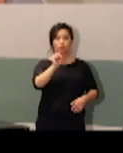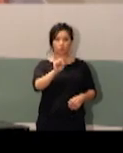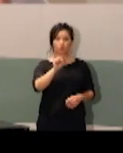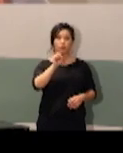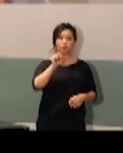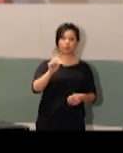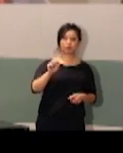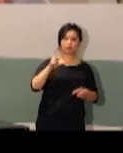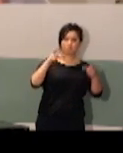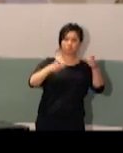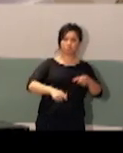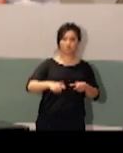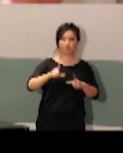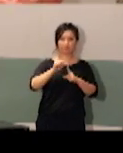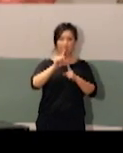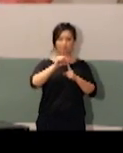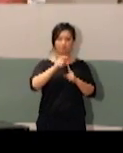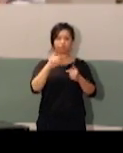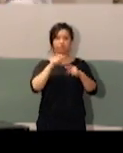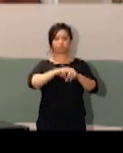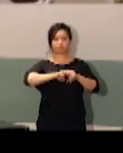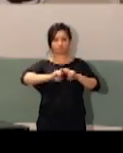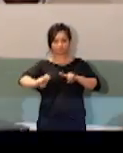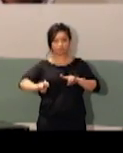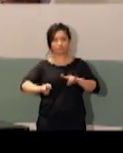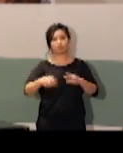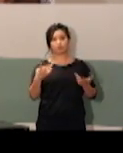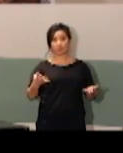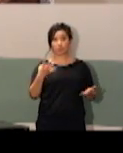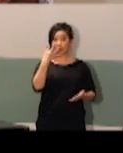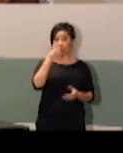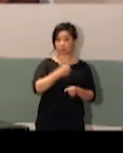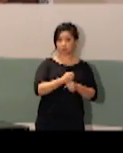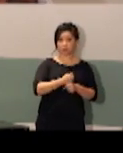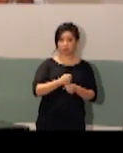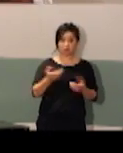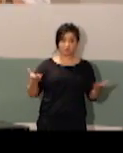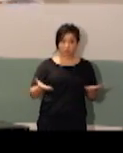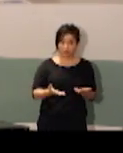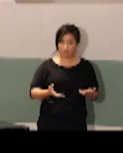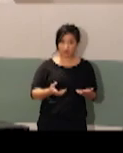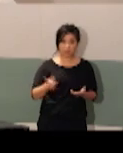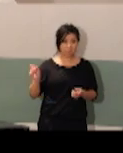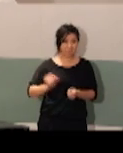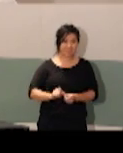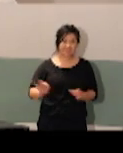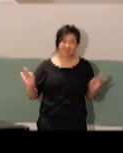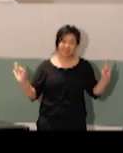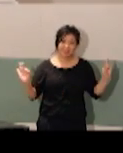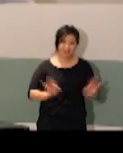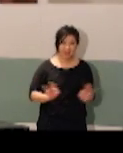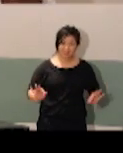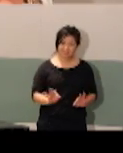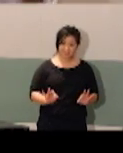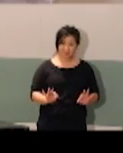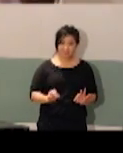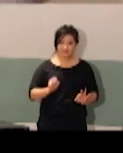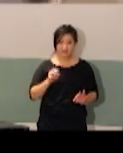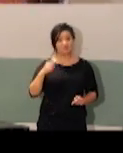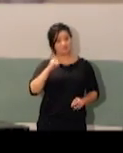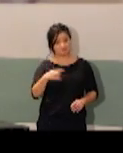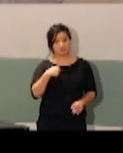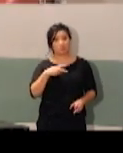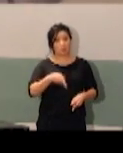150 mil passageiros por dia. Nesses 4 anos, não se colocou nenhum dormente a mais. Se não tivéssemos sido interrompidos, hoje